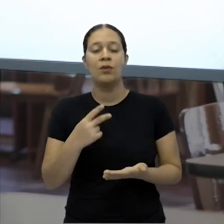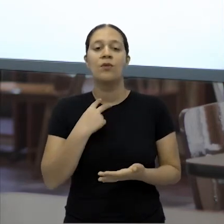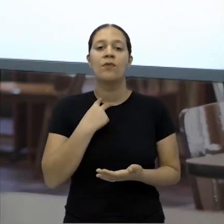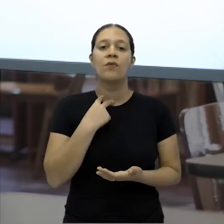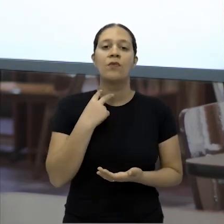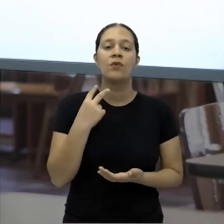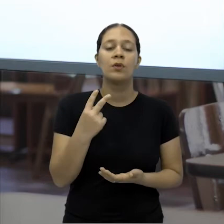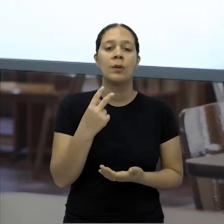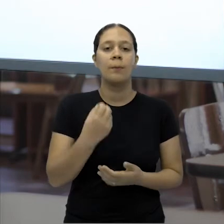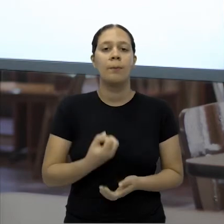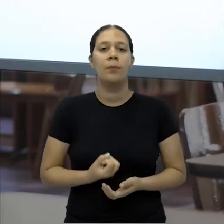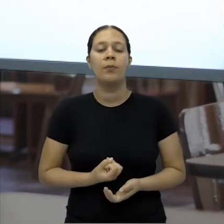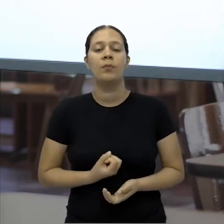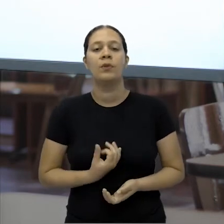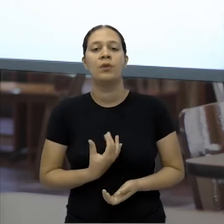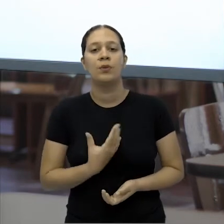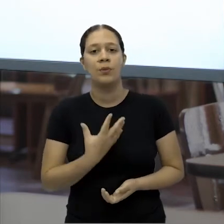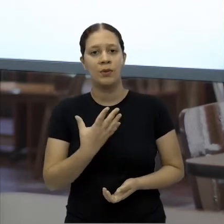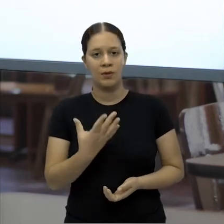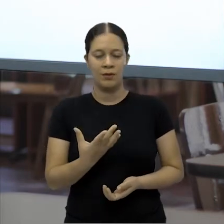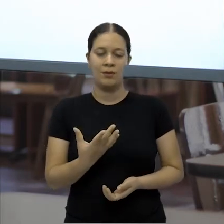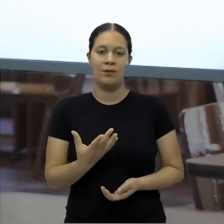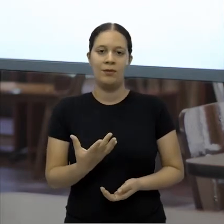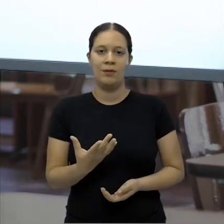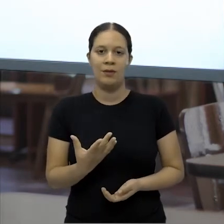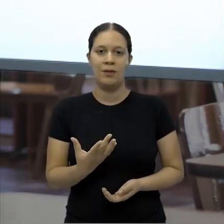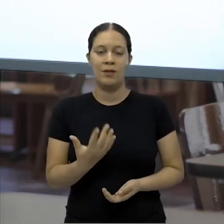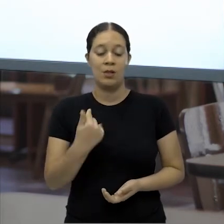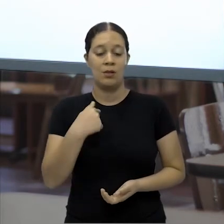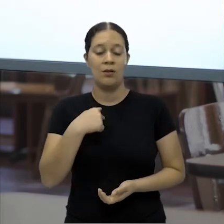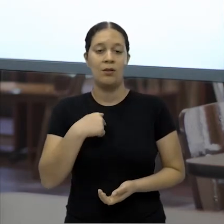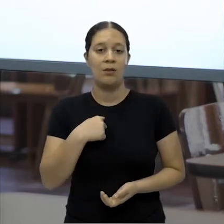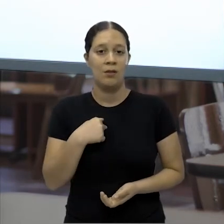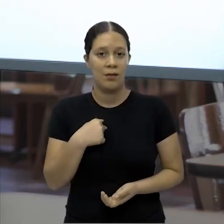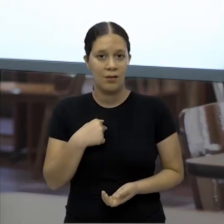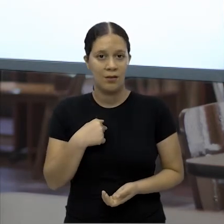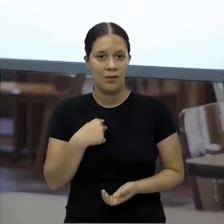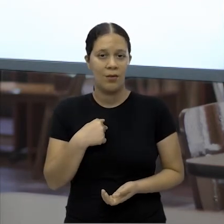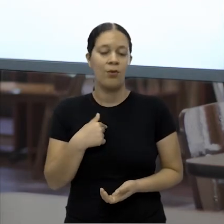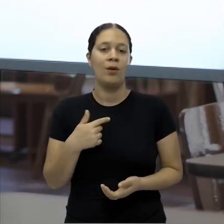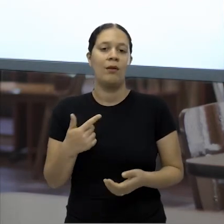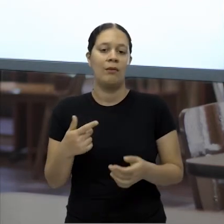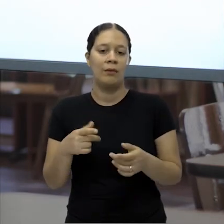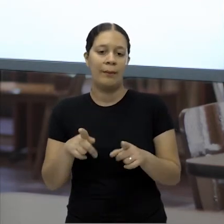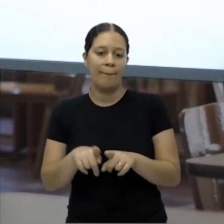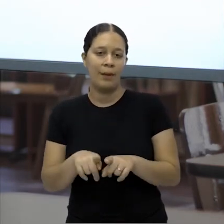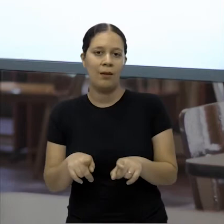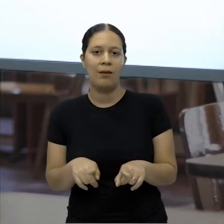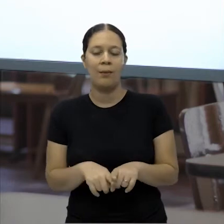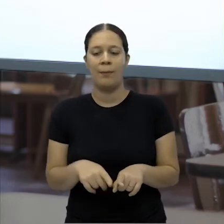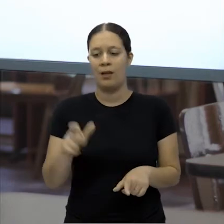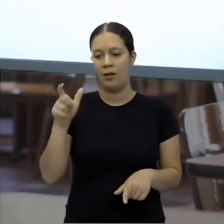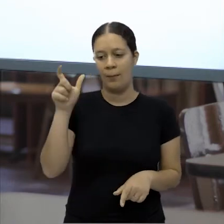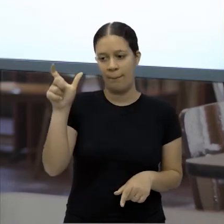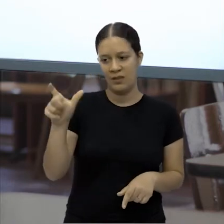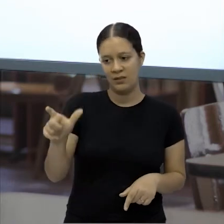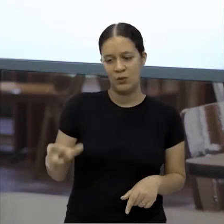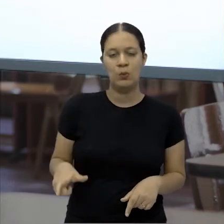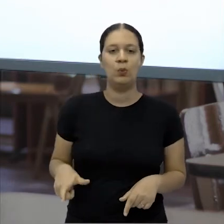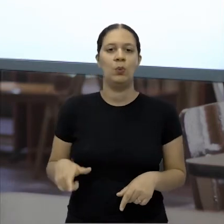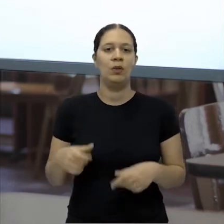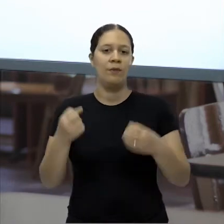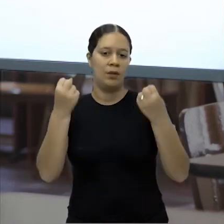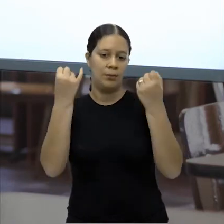do locutor. O que no poema seria o eu lírico, que na narração seria o narrador